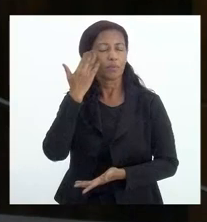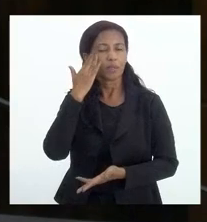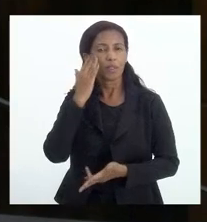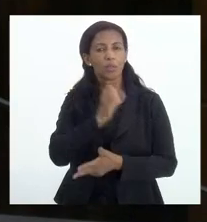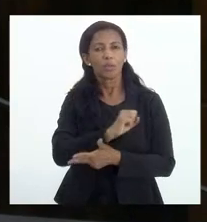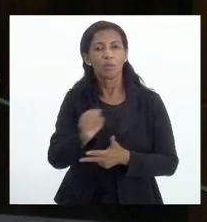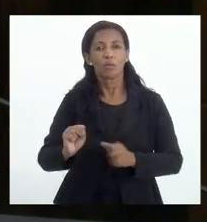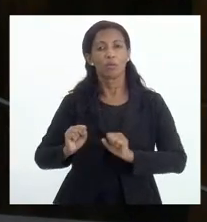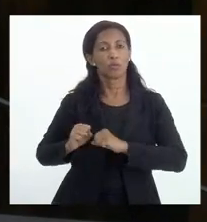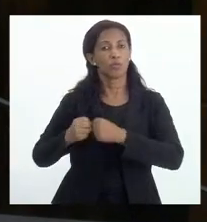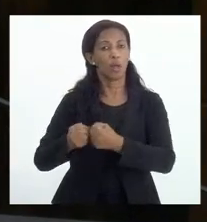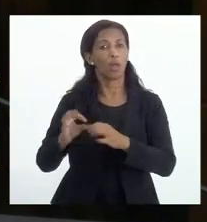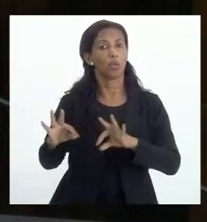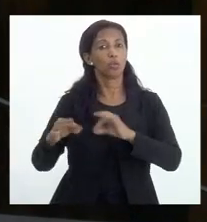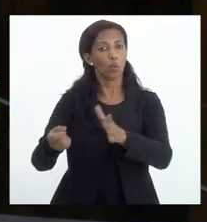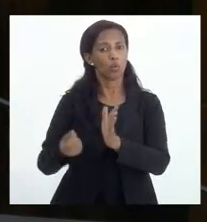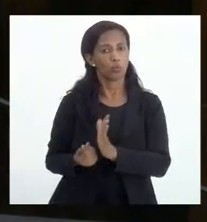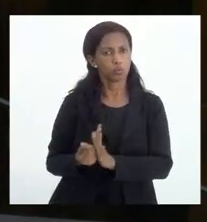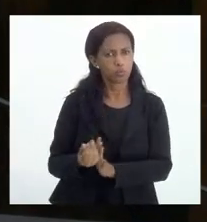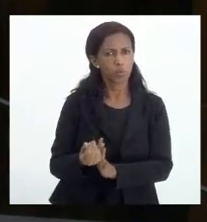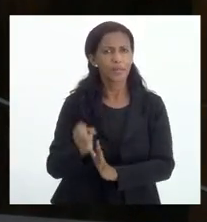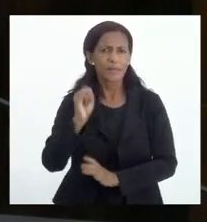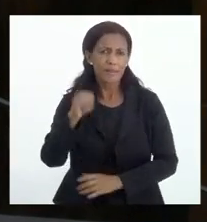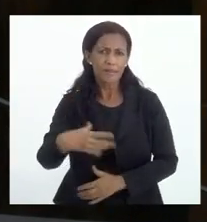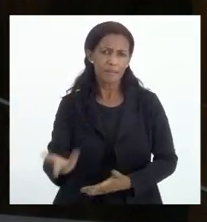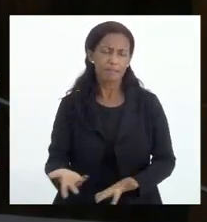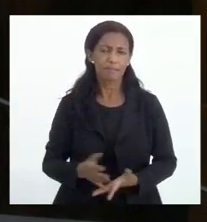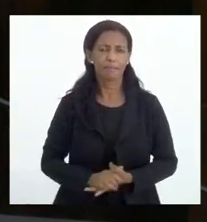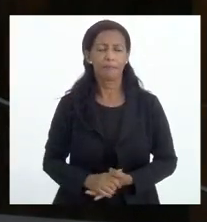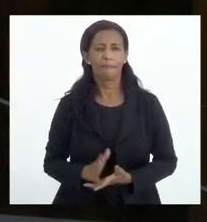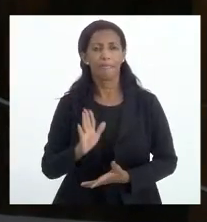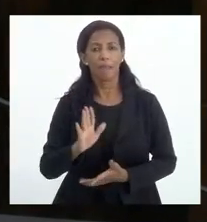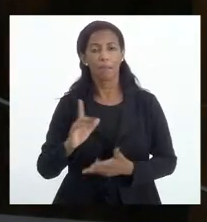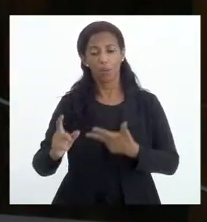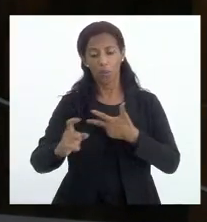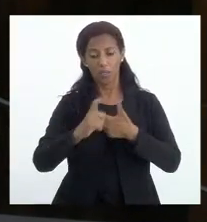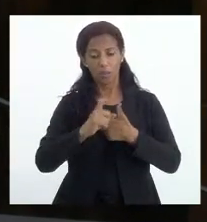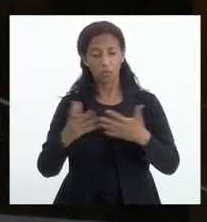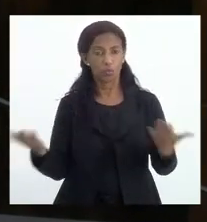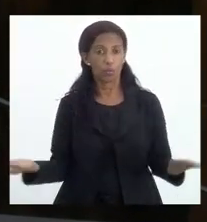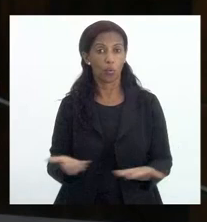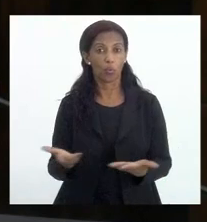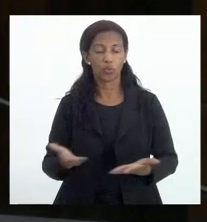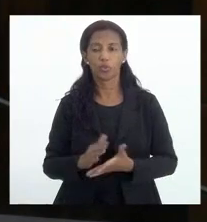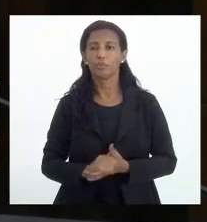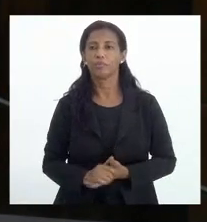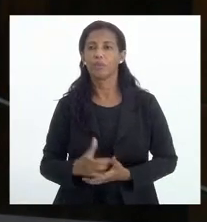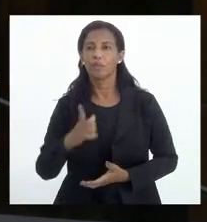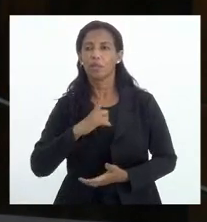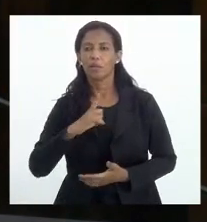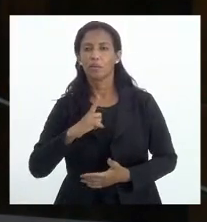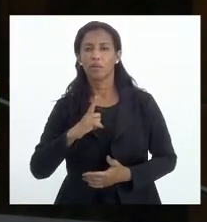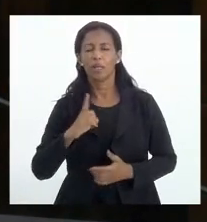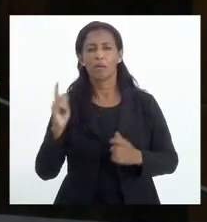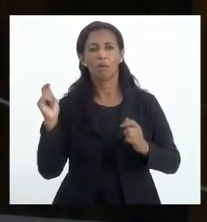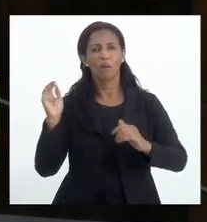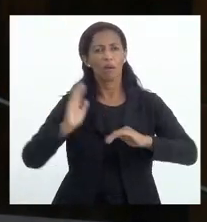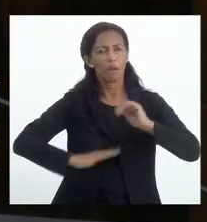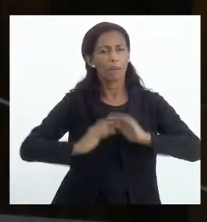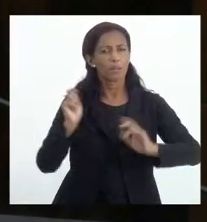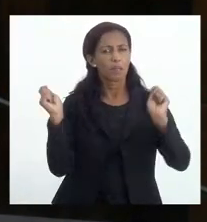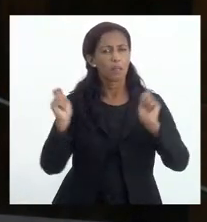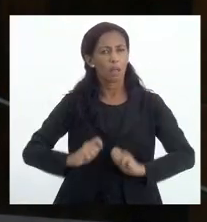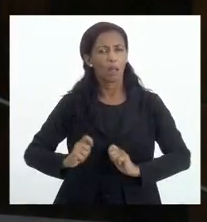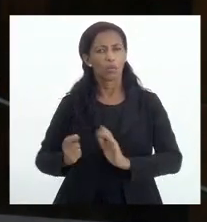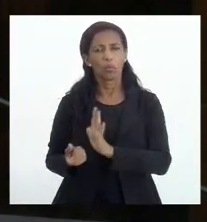vão empenhar todo o seu orçamento? Sim, poderia. E no Executivo, hoje, Eu tenho capacidade plena de execução